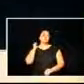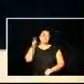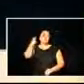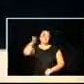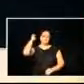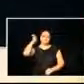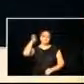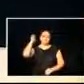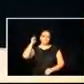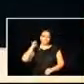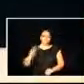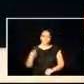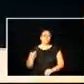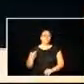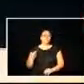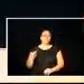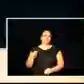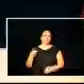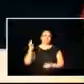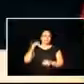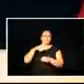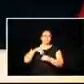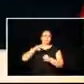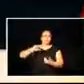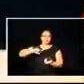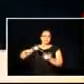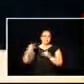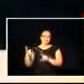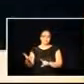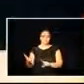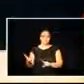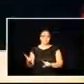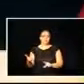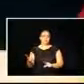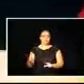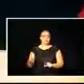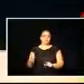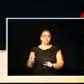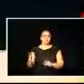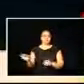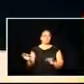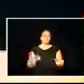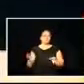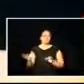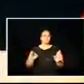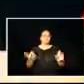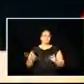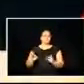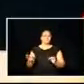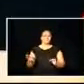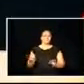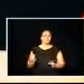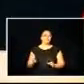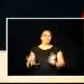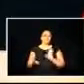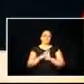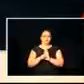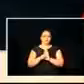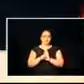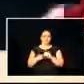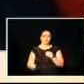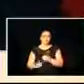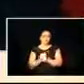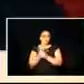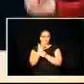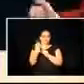este projeto de lei que cria cargos no município de Taubaté. Vejamos que